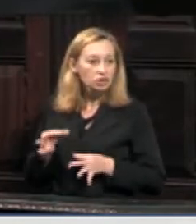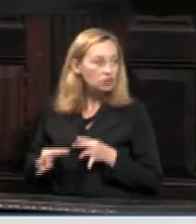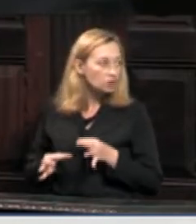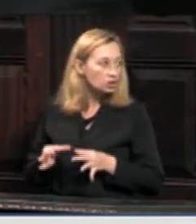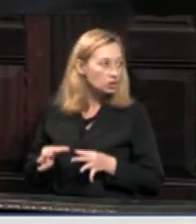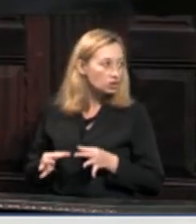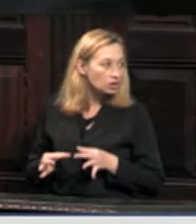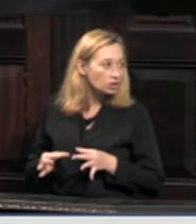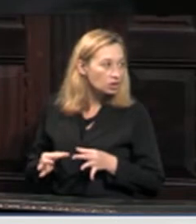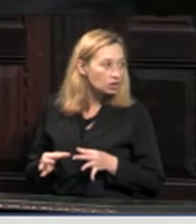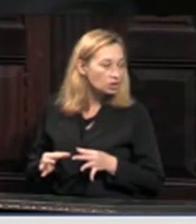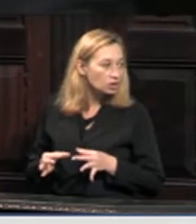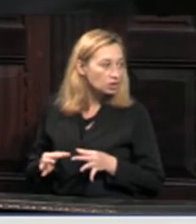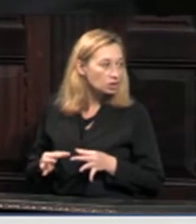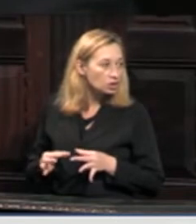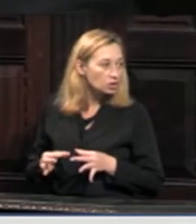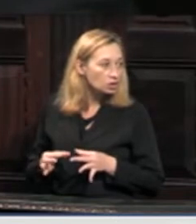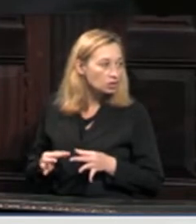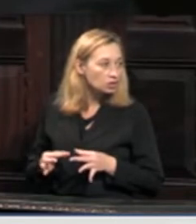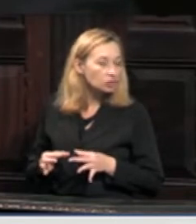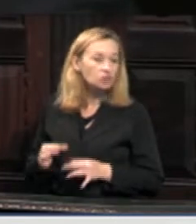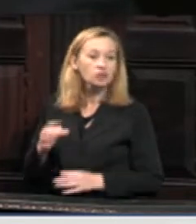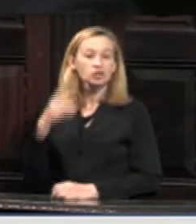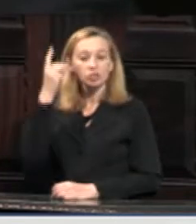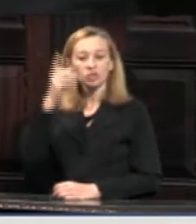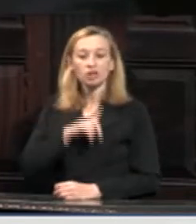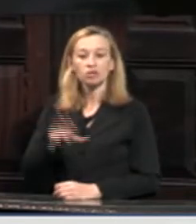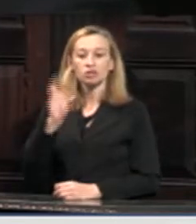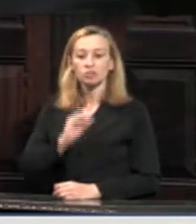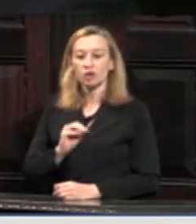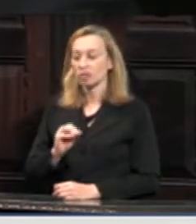deputado André Lazzaroni, deputado Luiz Paulo.